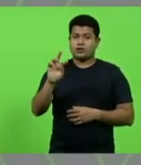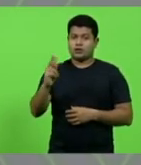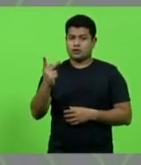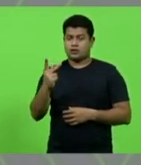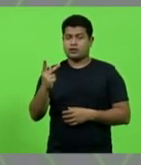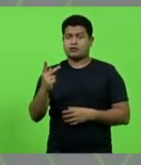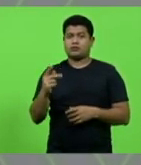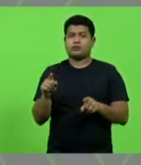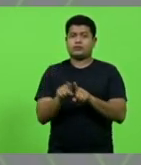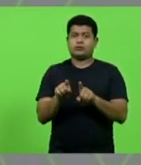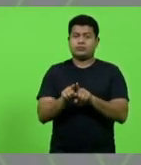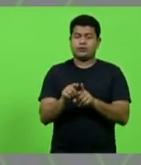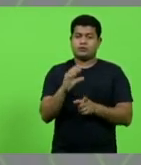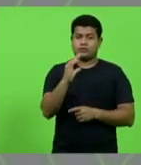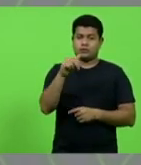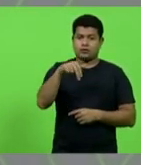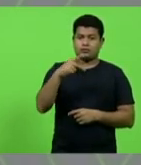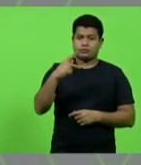Gerais, o CNPG,